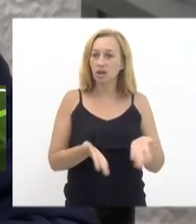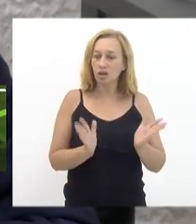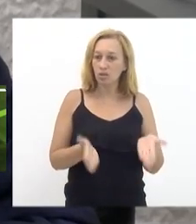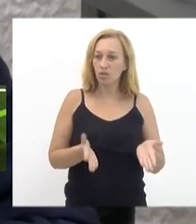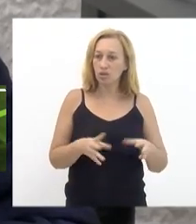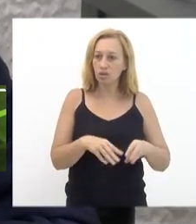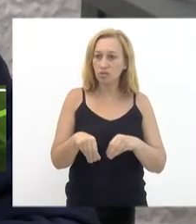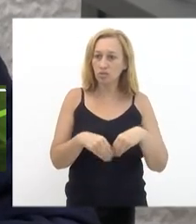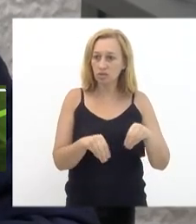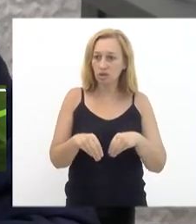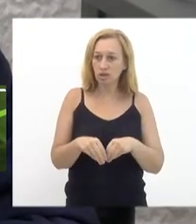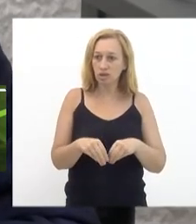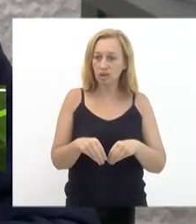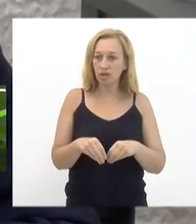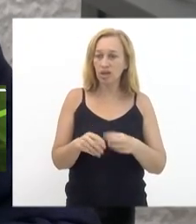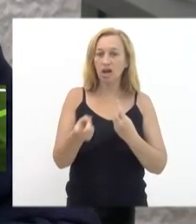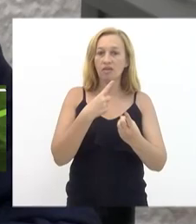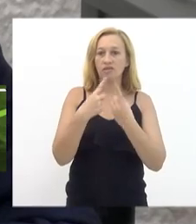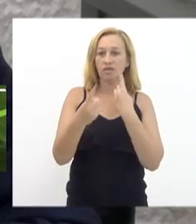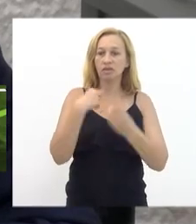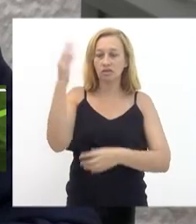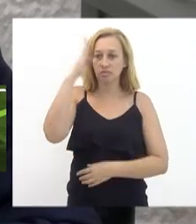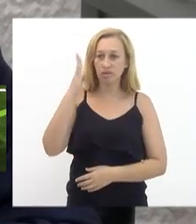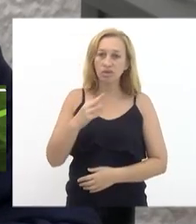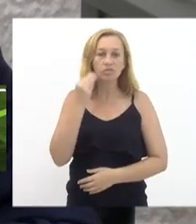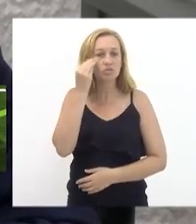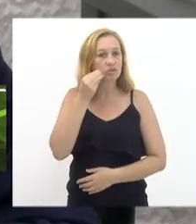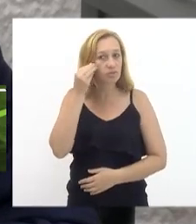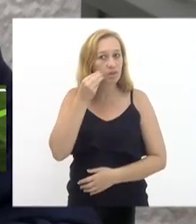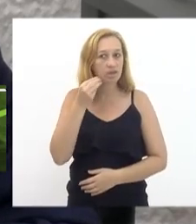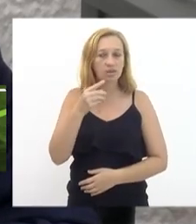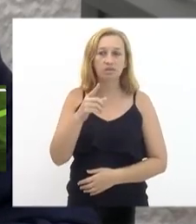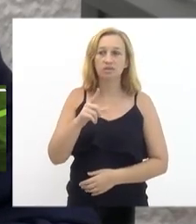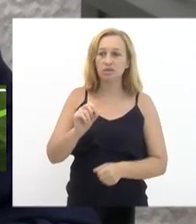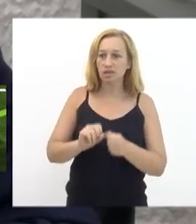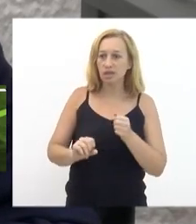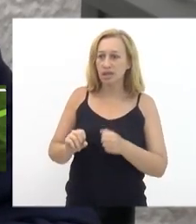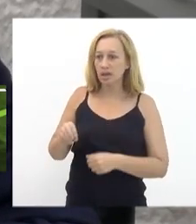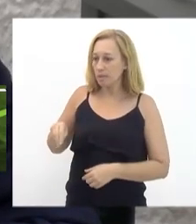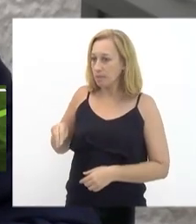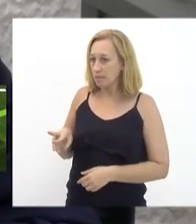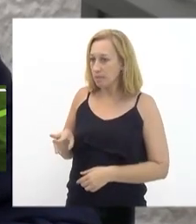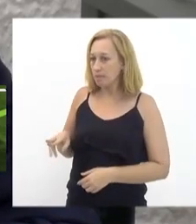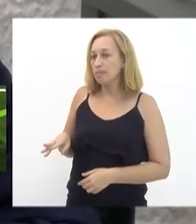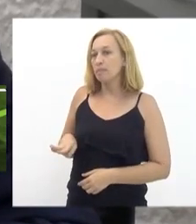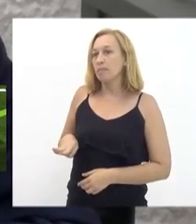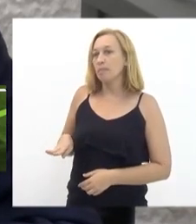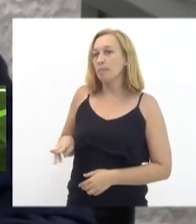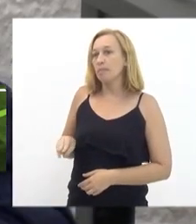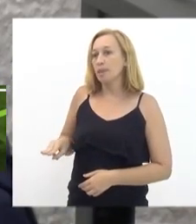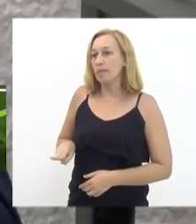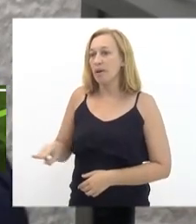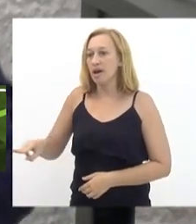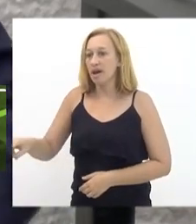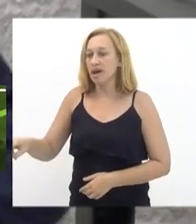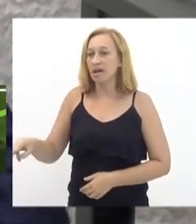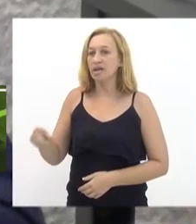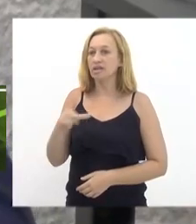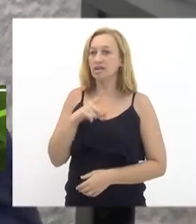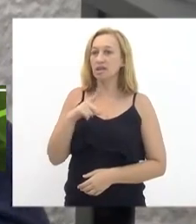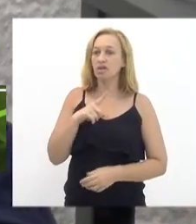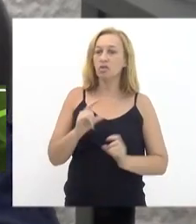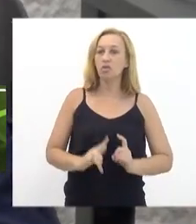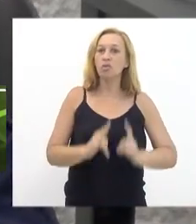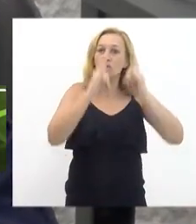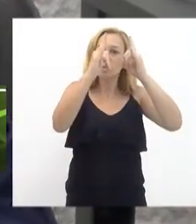terreno na Avenida Brasil para fazer um experimento na Maré não dentro da comunidade mas você tem um prédio